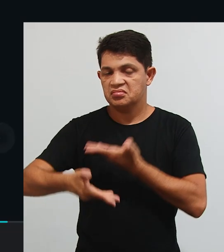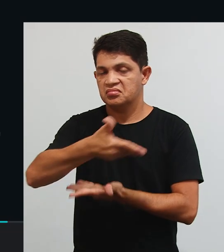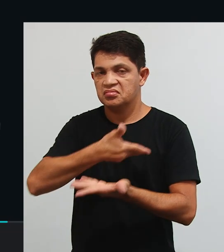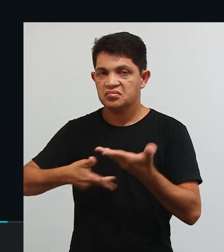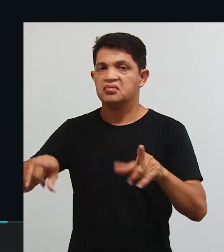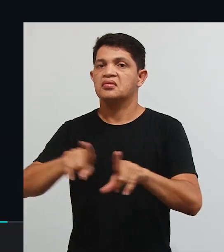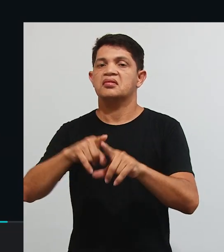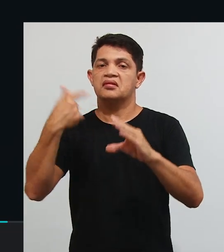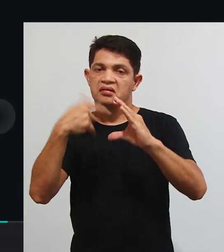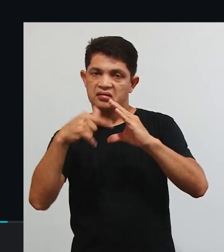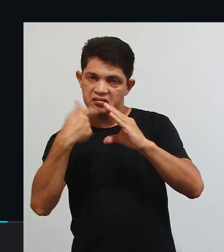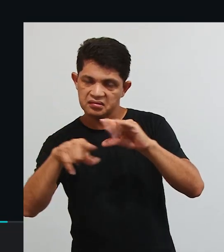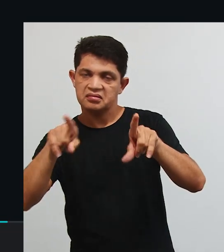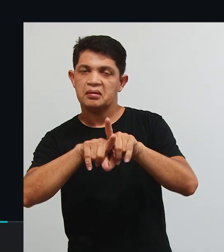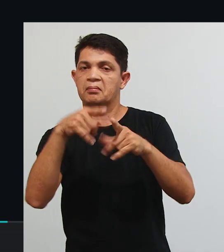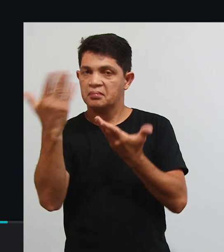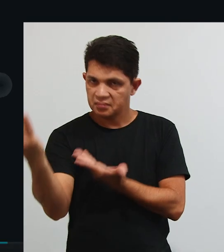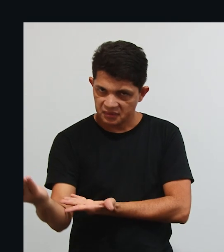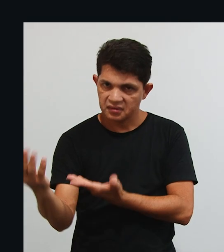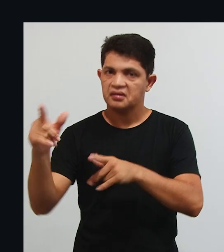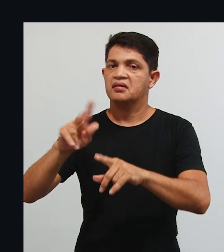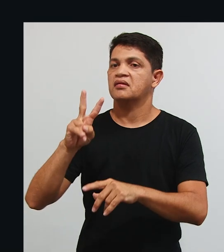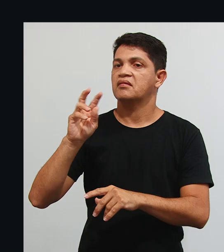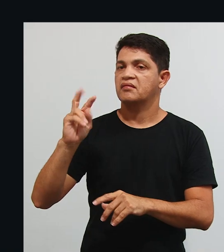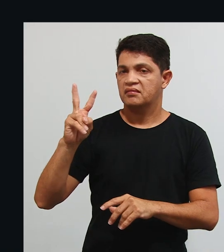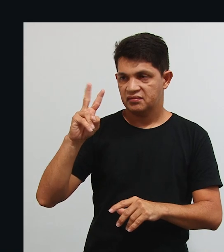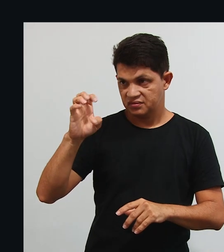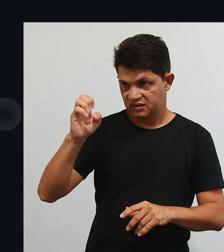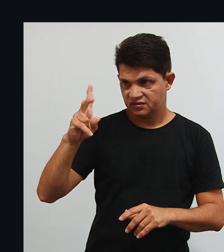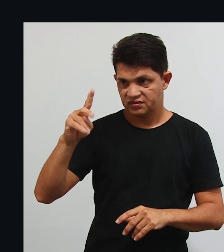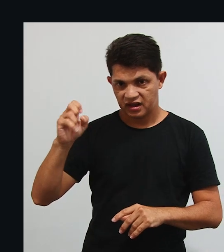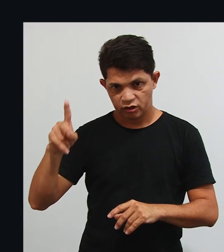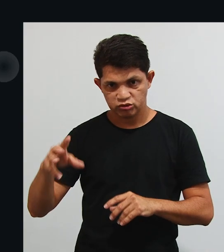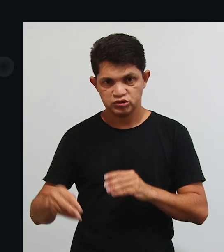acessar o Lattes dele e o e-mail, Valdson.